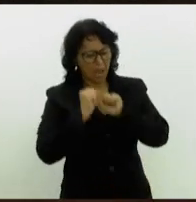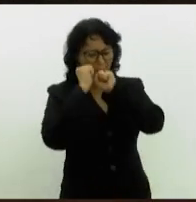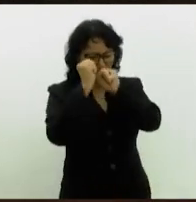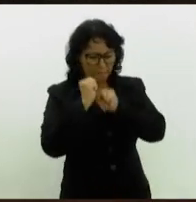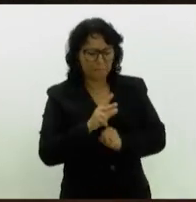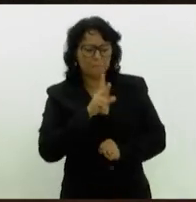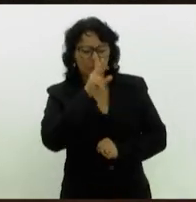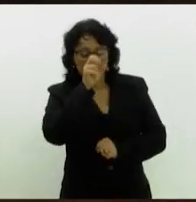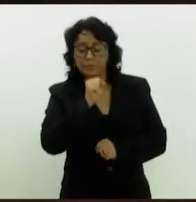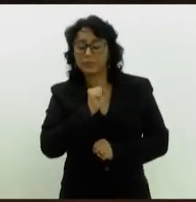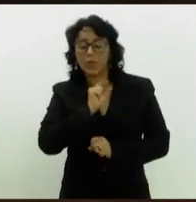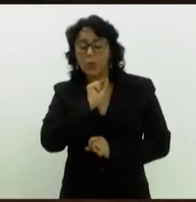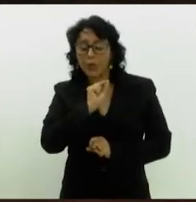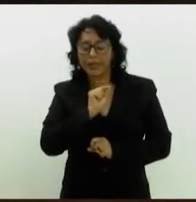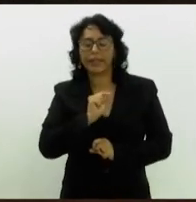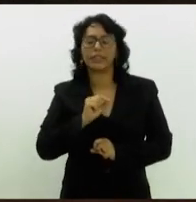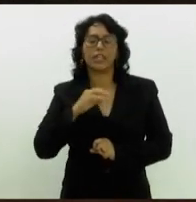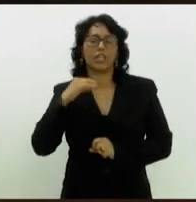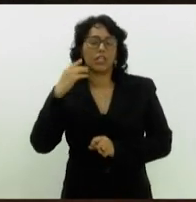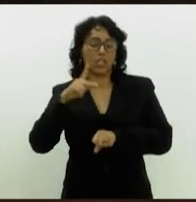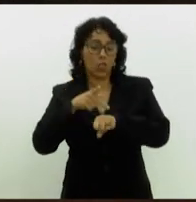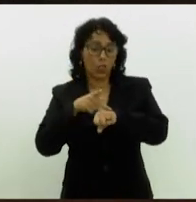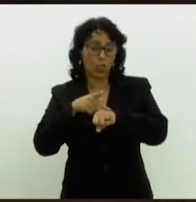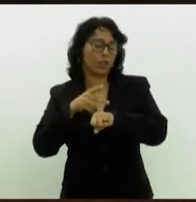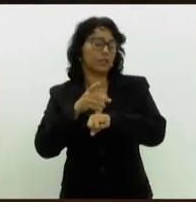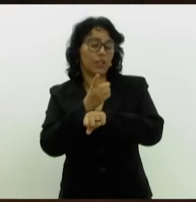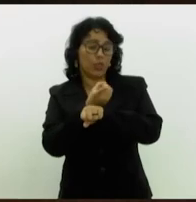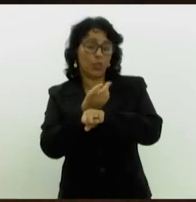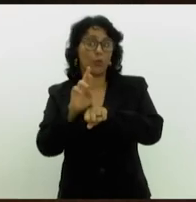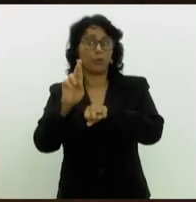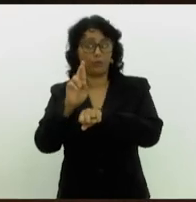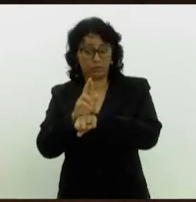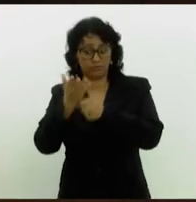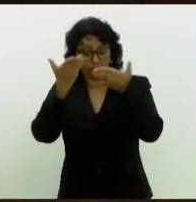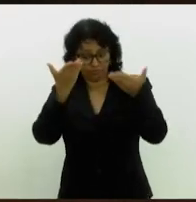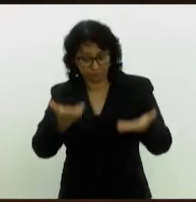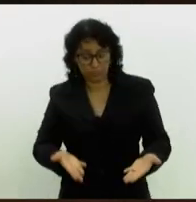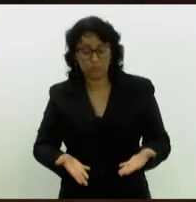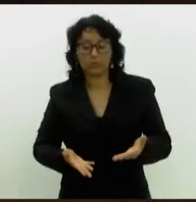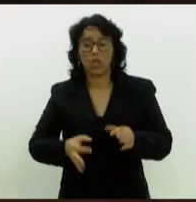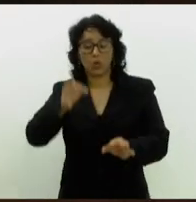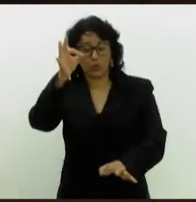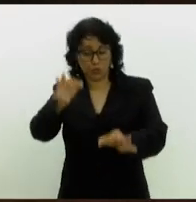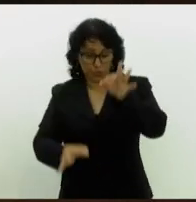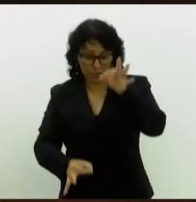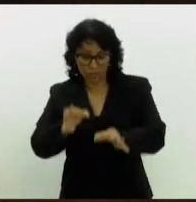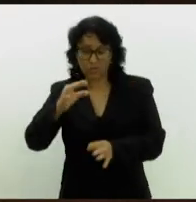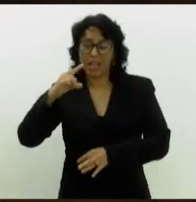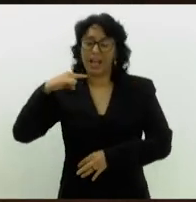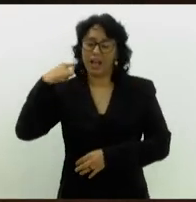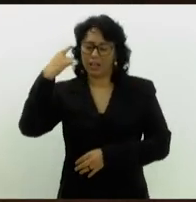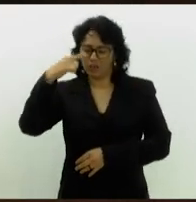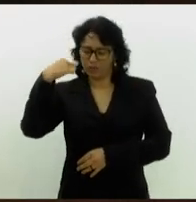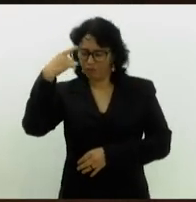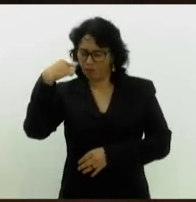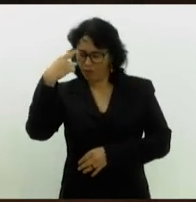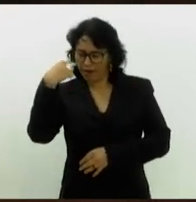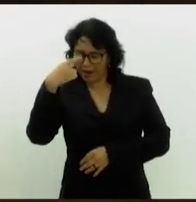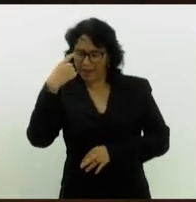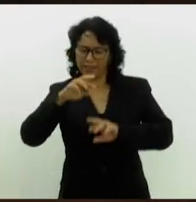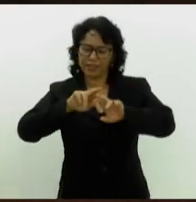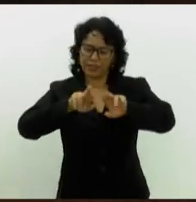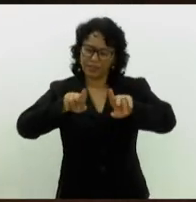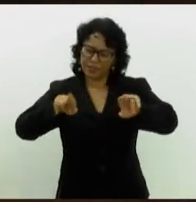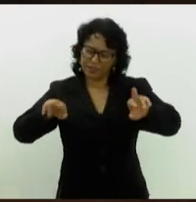Dra Luciana Pires advogada criminalista jurista advogada de muitos deputados aqui nessa